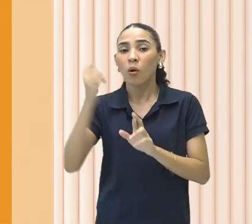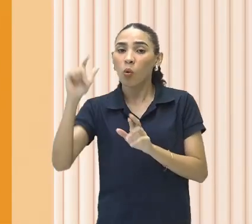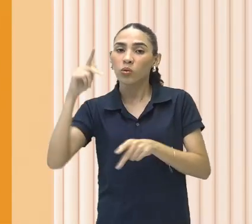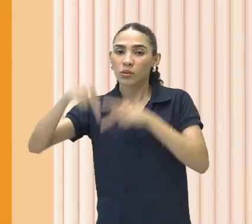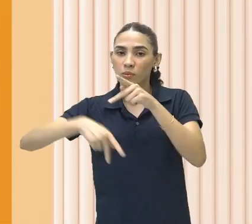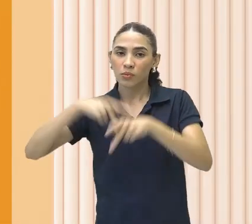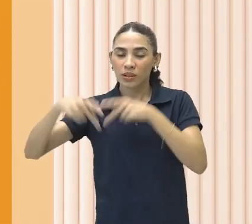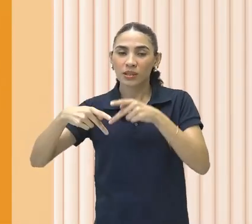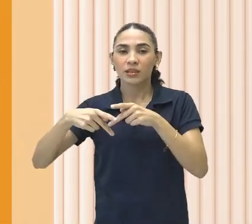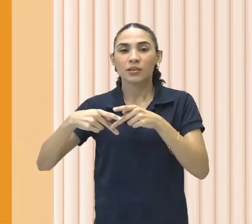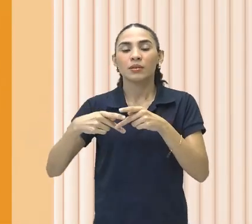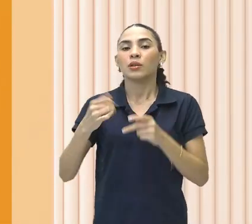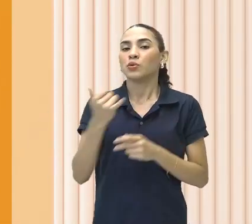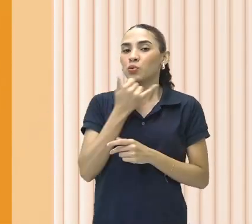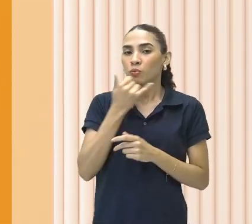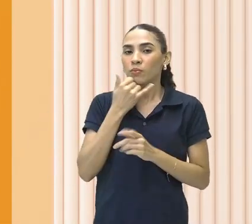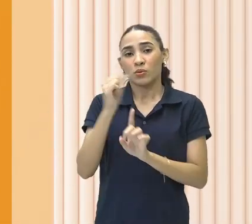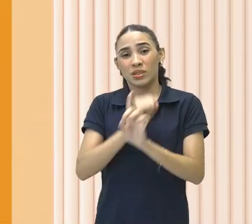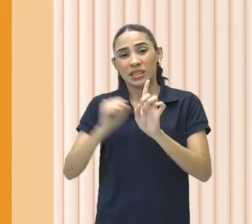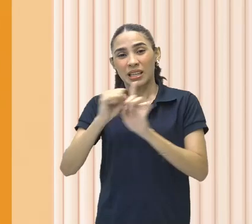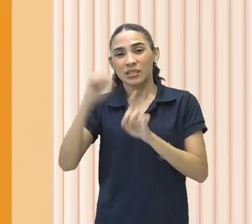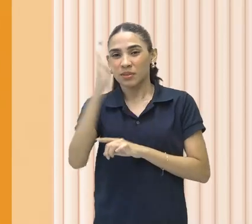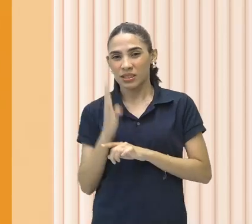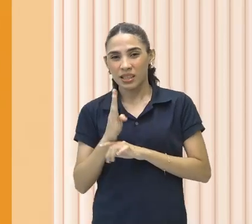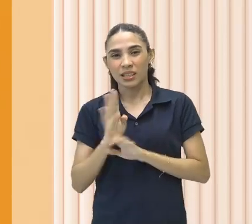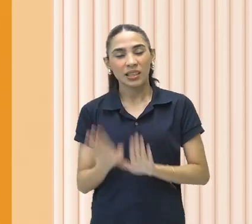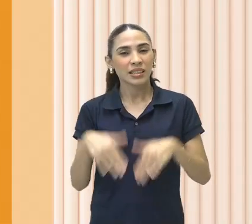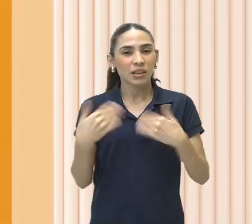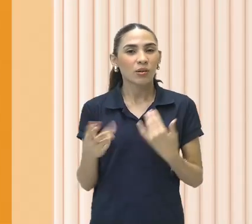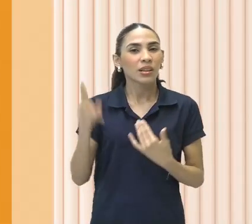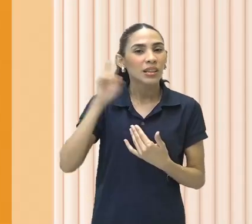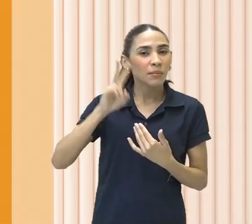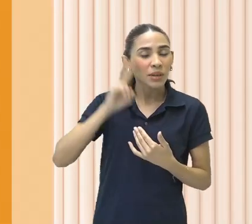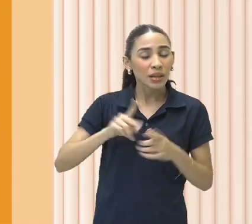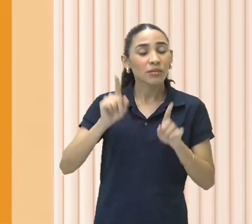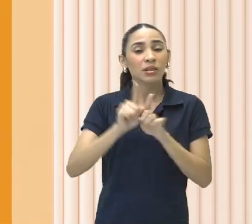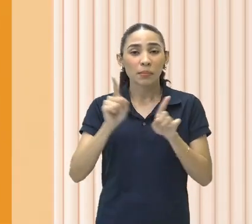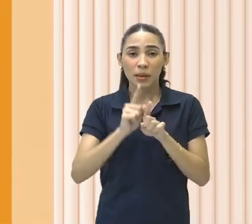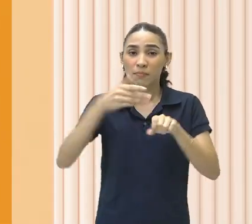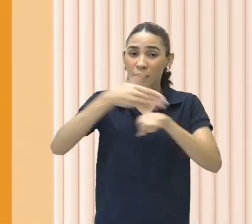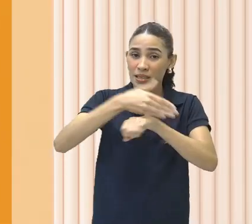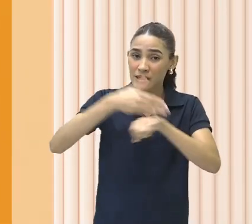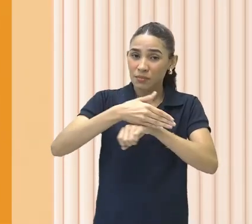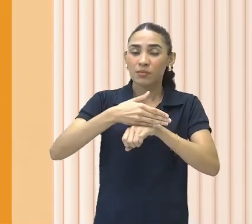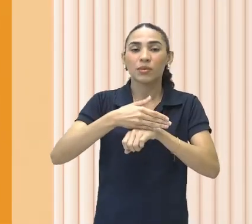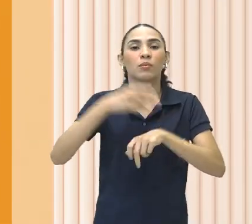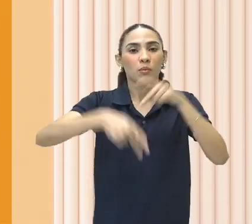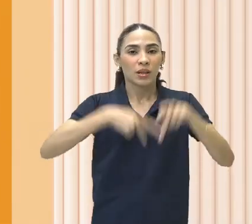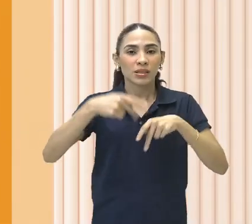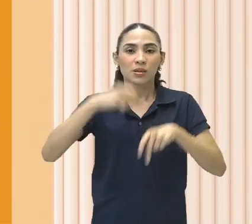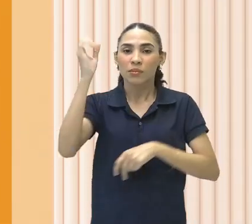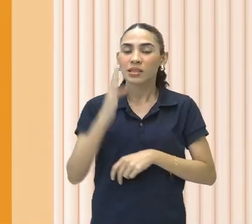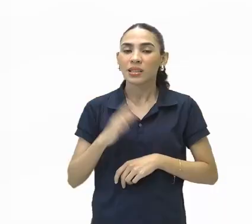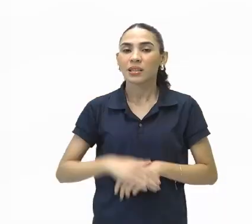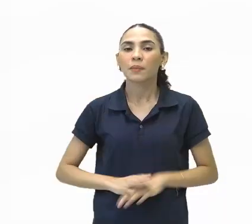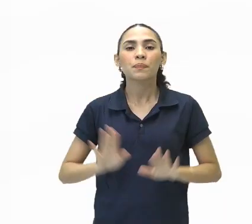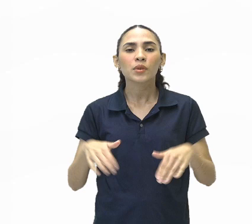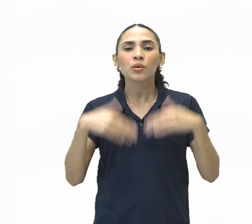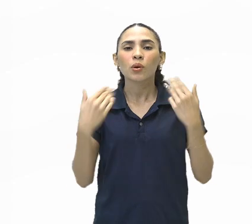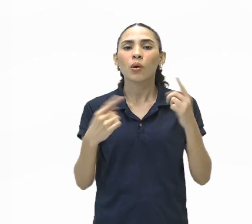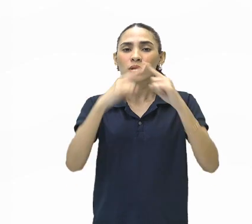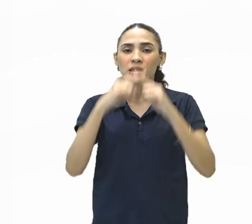sociedade brasileira. Lembrando que os afrodescendentes, eles também fazem parte da população brasileira, certo? E quais são os